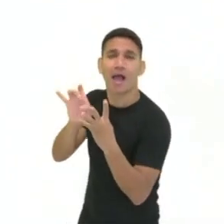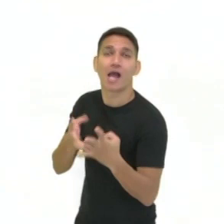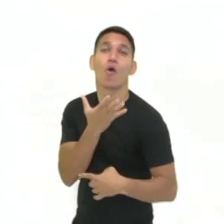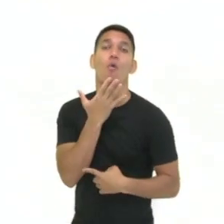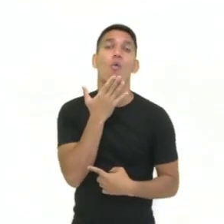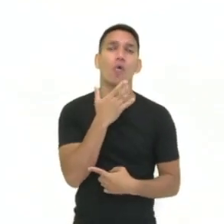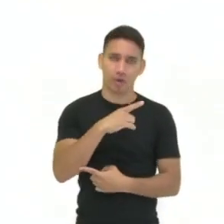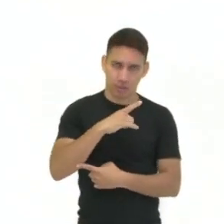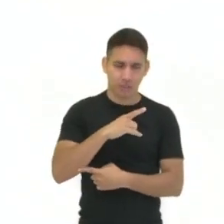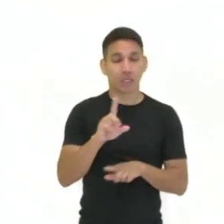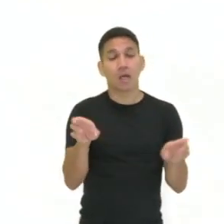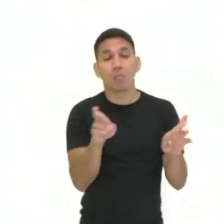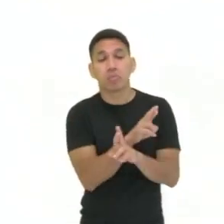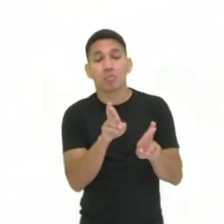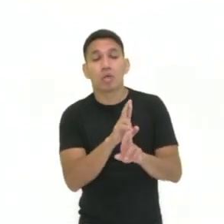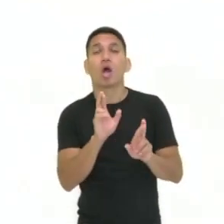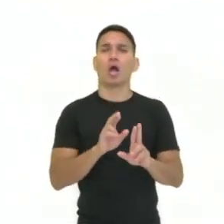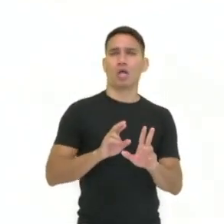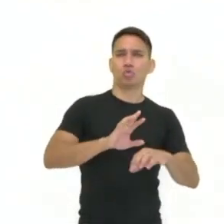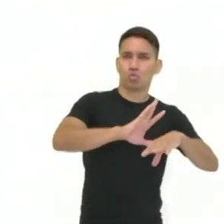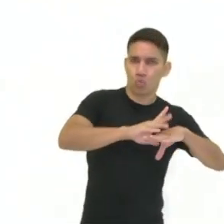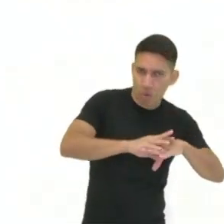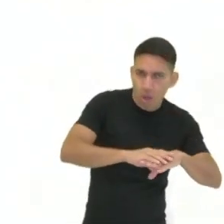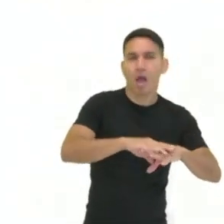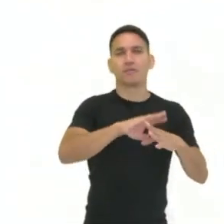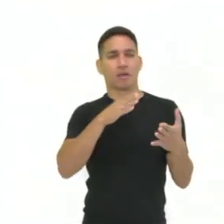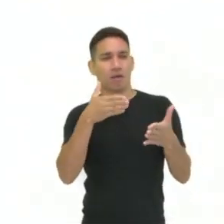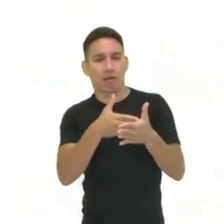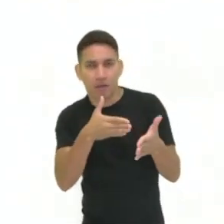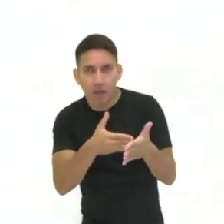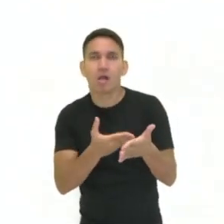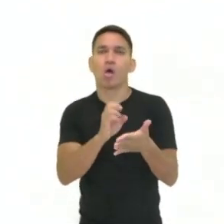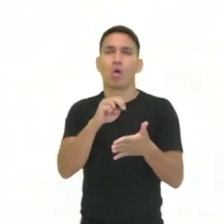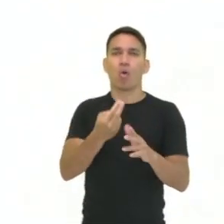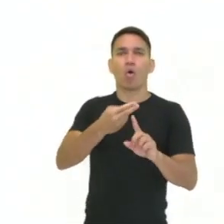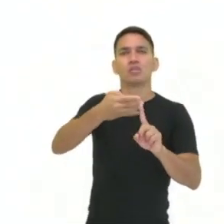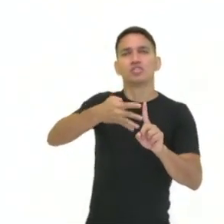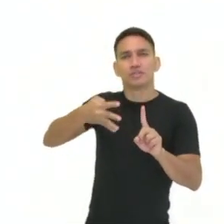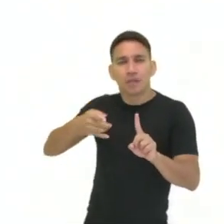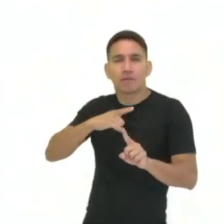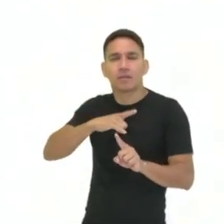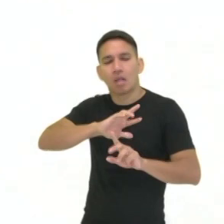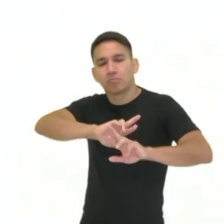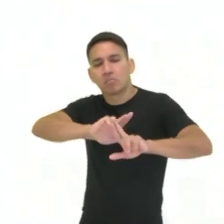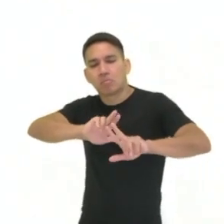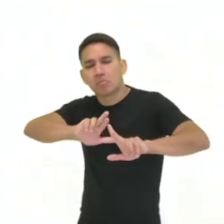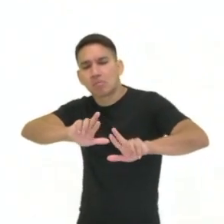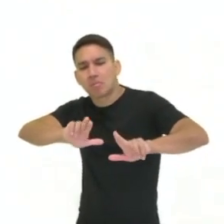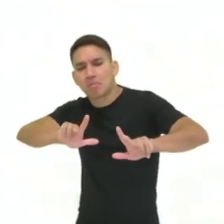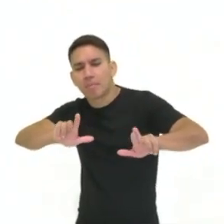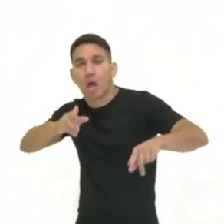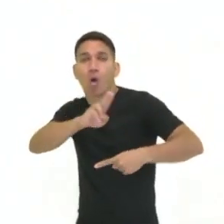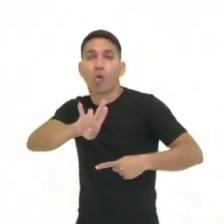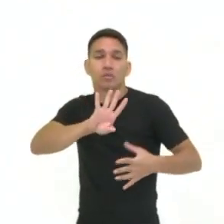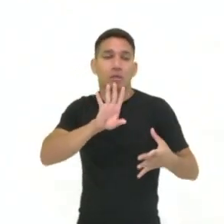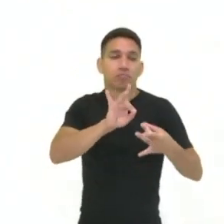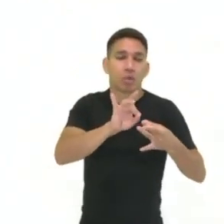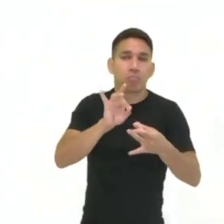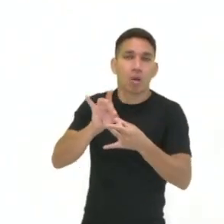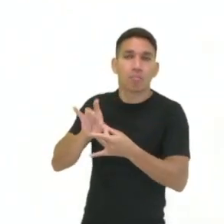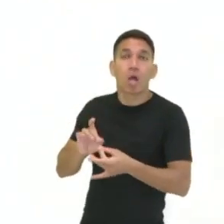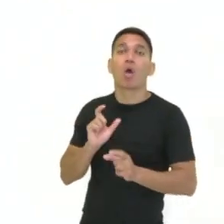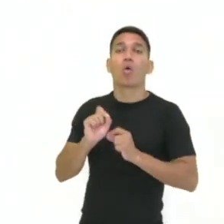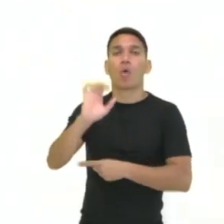coloração e doenças, síndromes ou limitações que são trabalhadas com a população